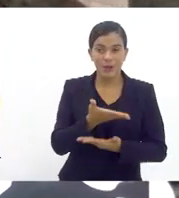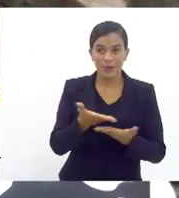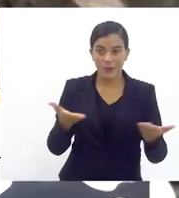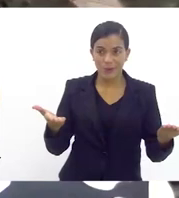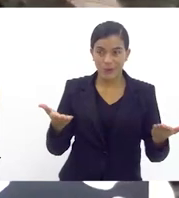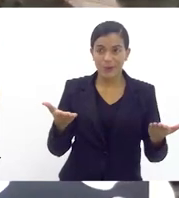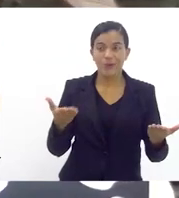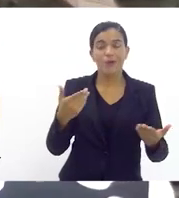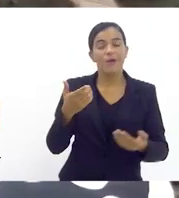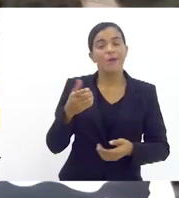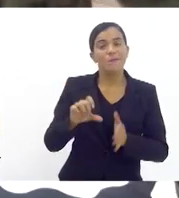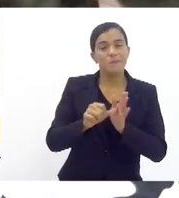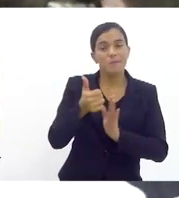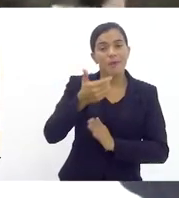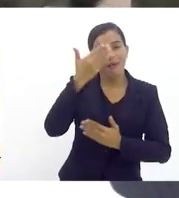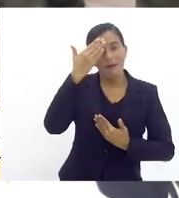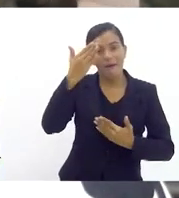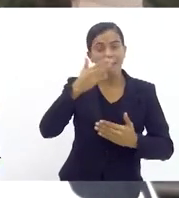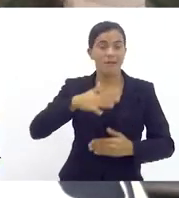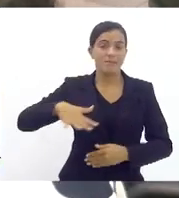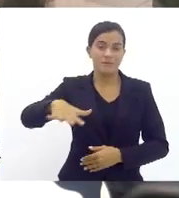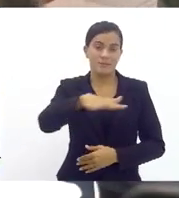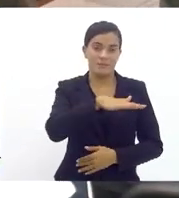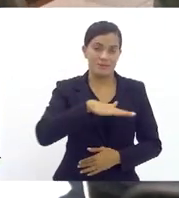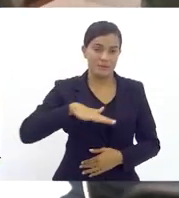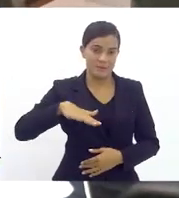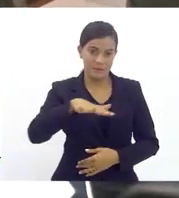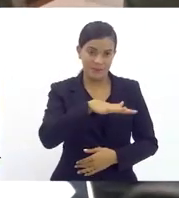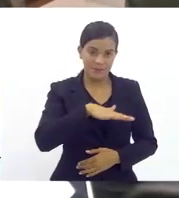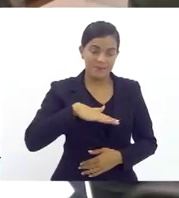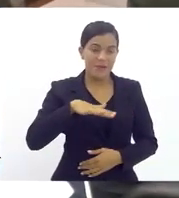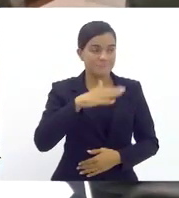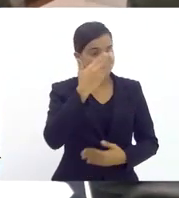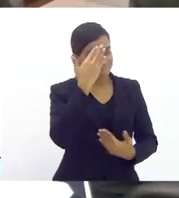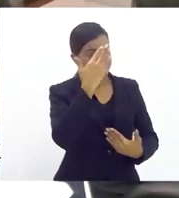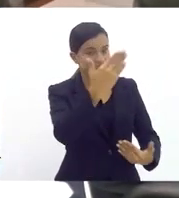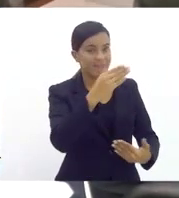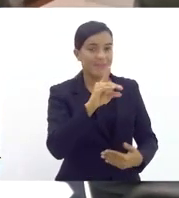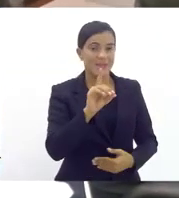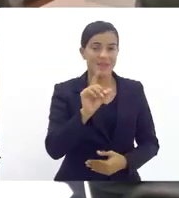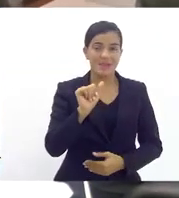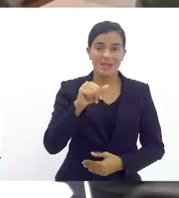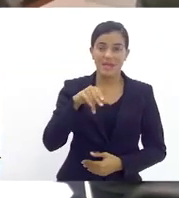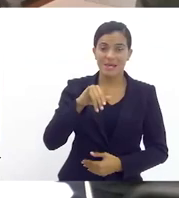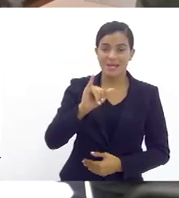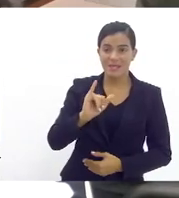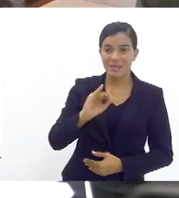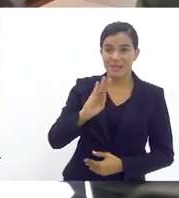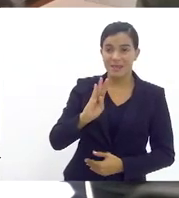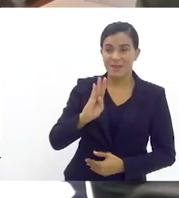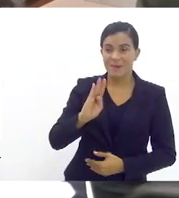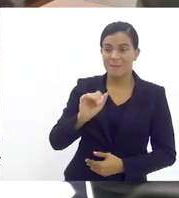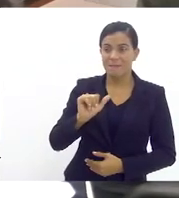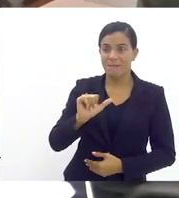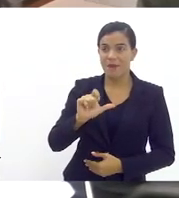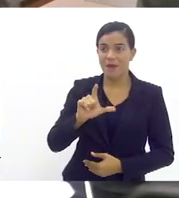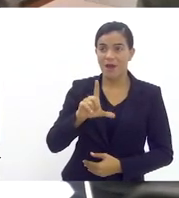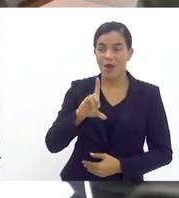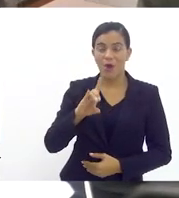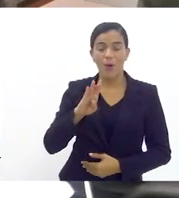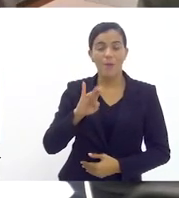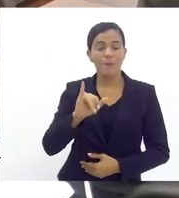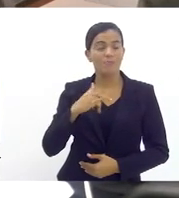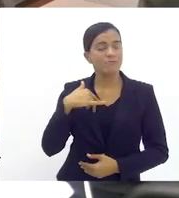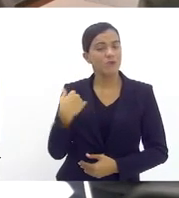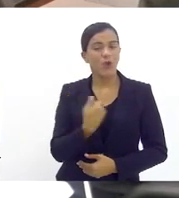Primeiramente, queria agradecer o espaço para a excelentíssima deputada Dani Balbi. Importante a gente estar aqui, né, como movimento social